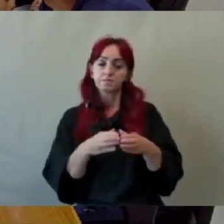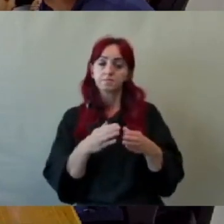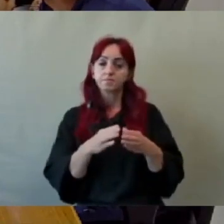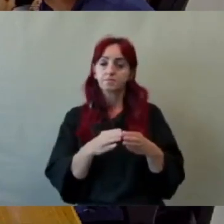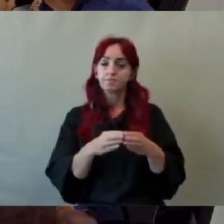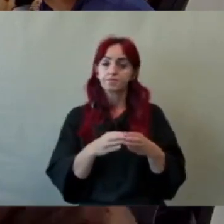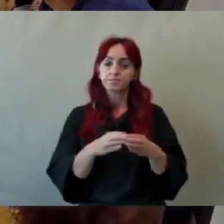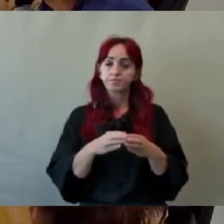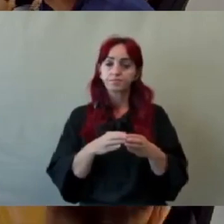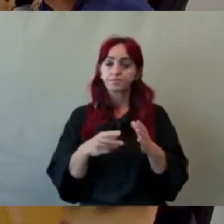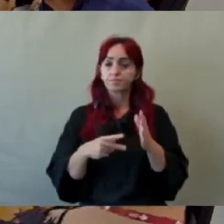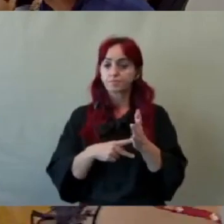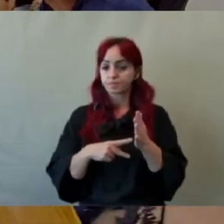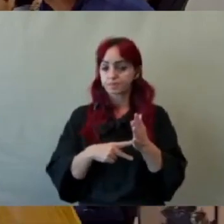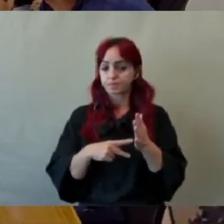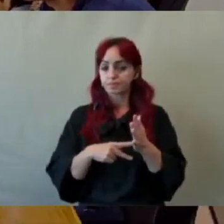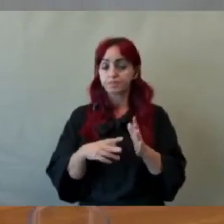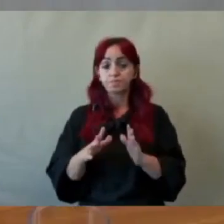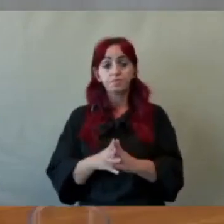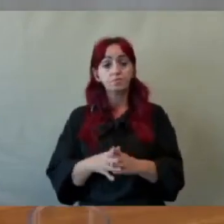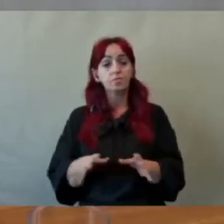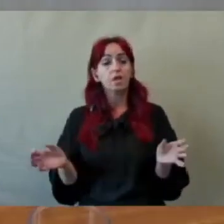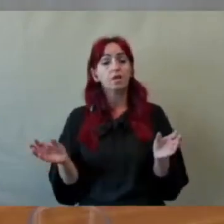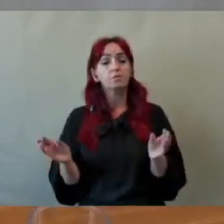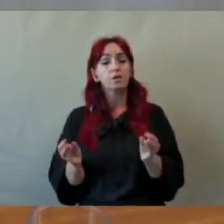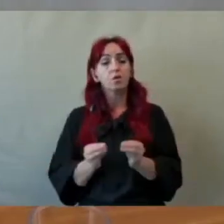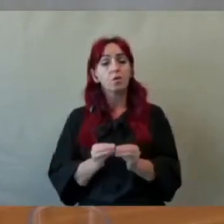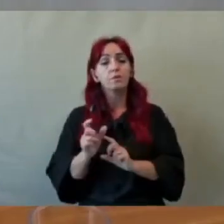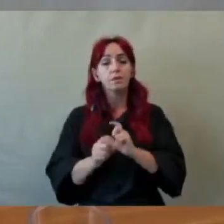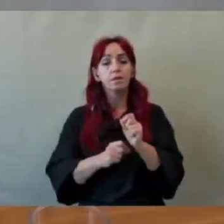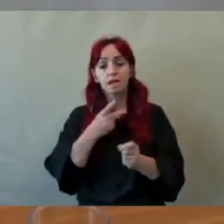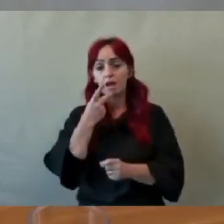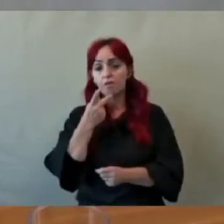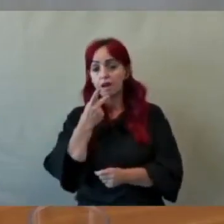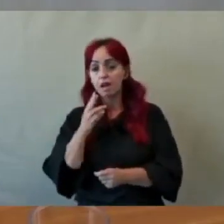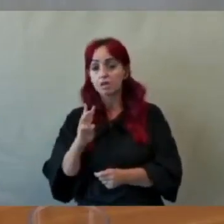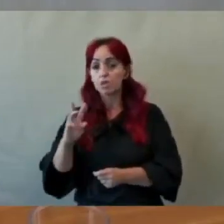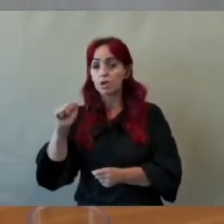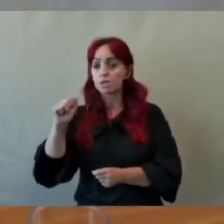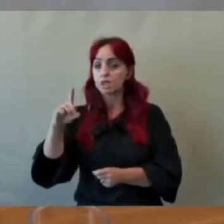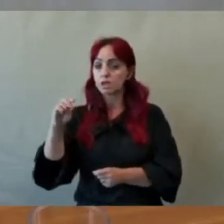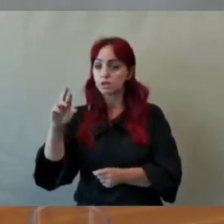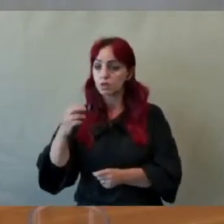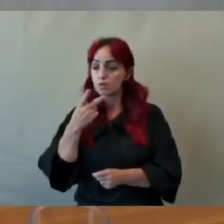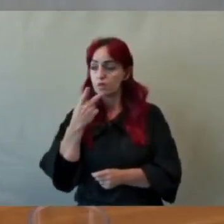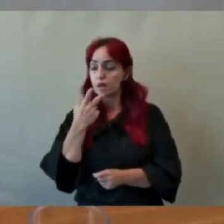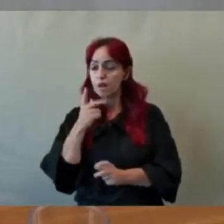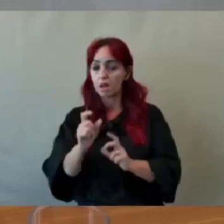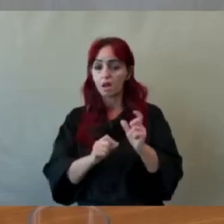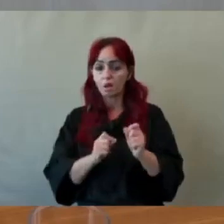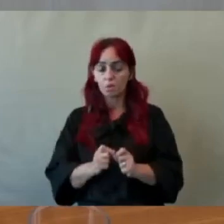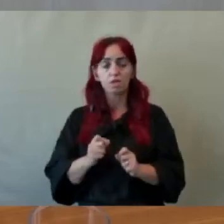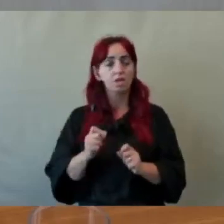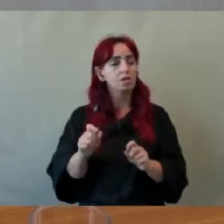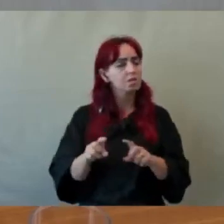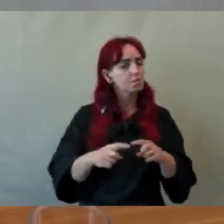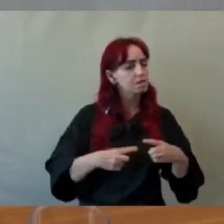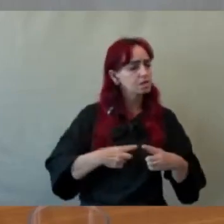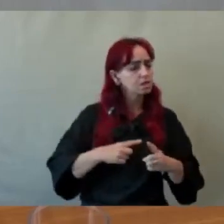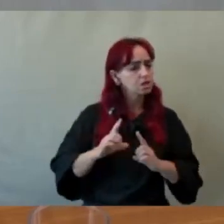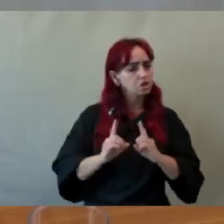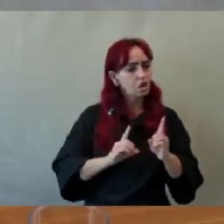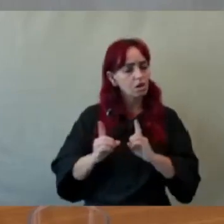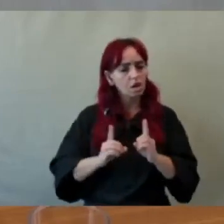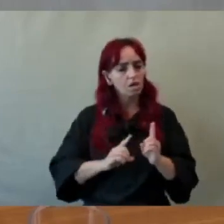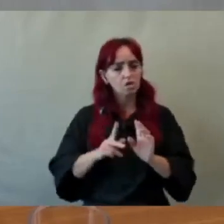para complementar a fala do Anderson, eu vou trazer um pouquinho aqui, né, dialogando também com os projetos, né, e com a fala,